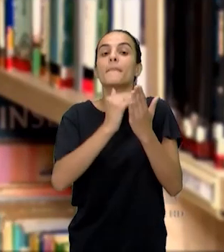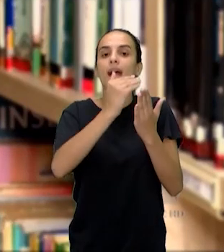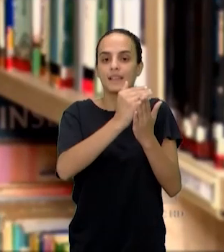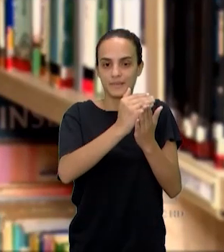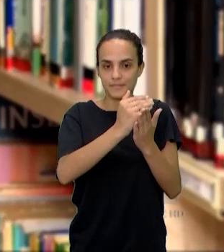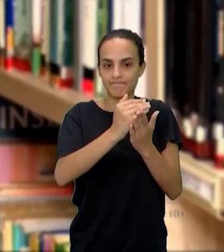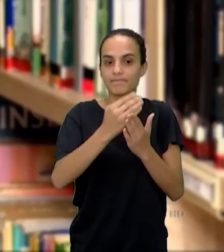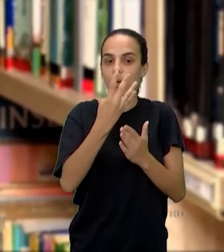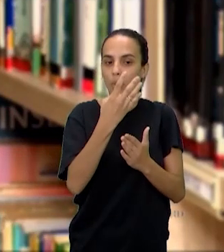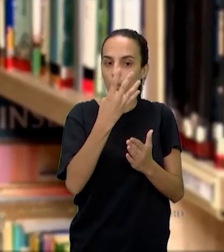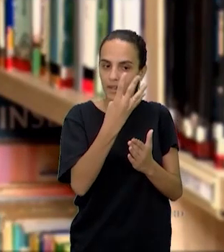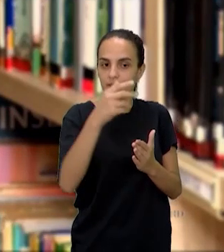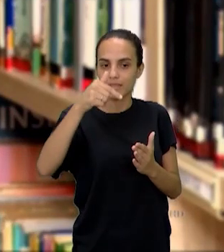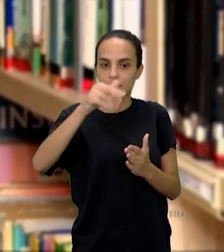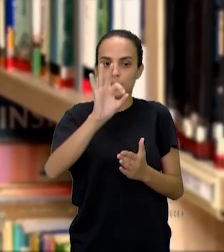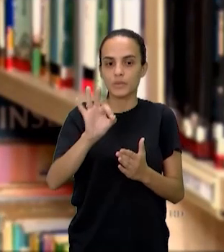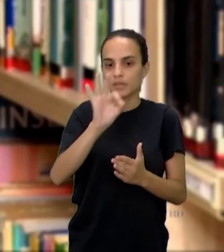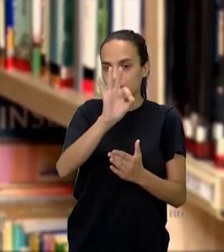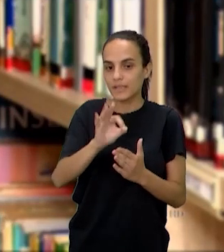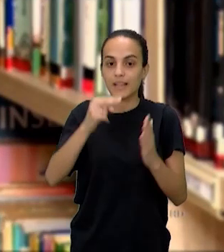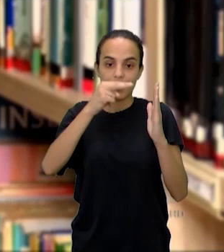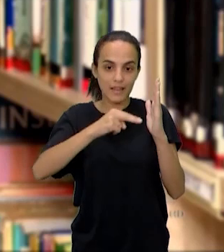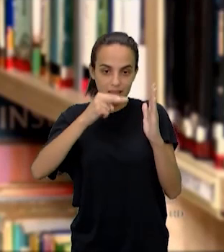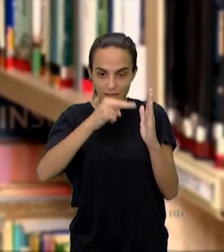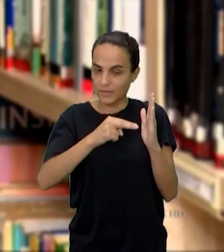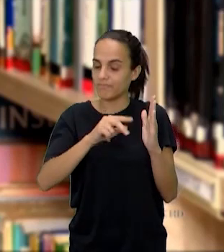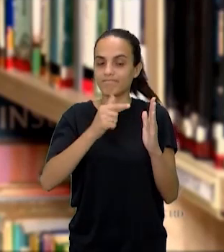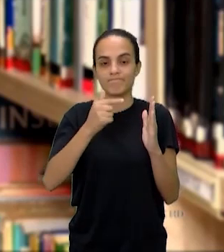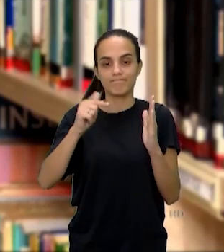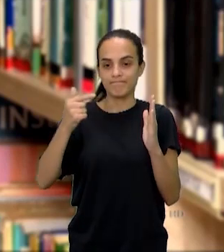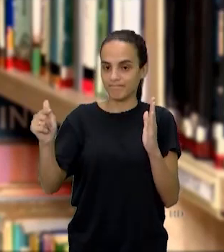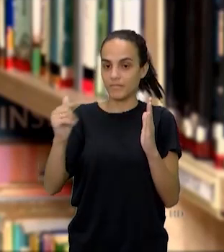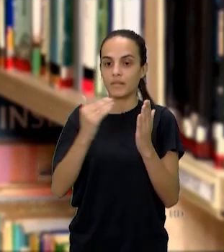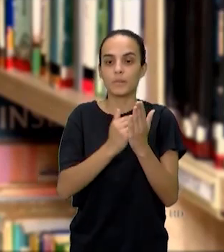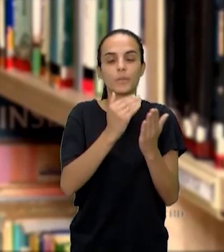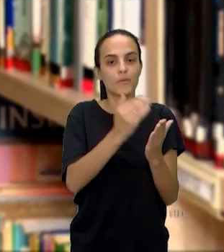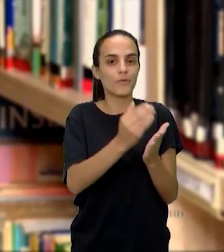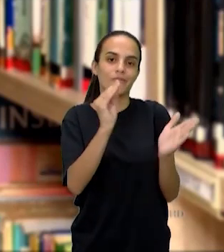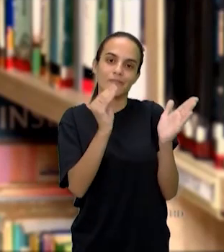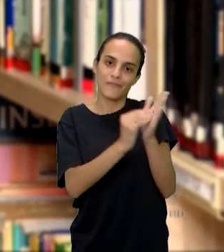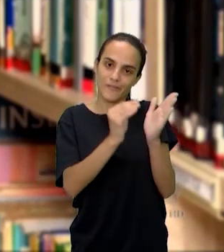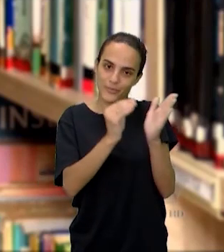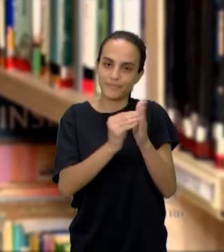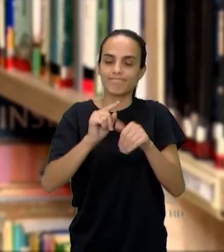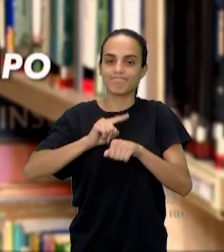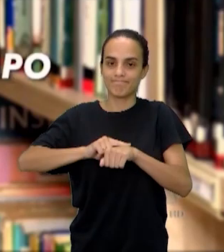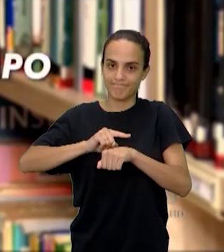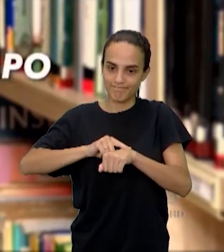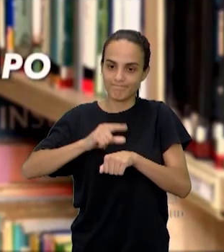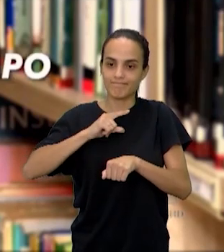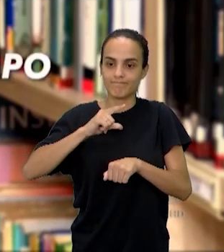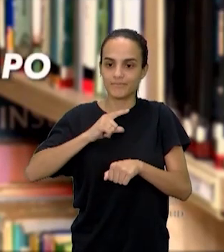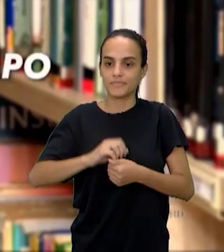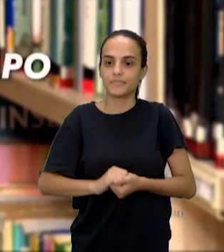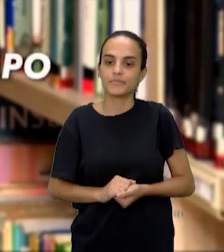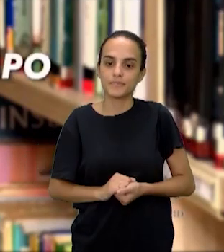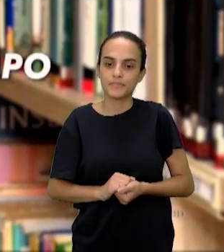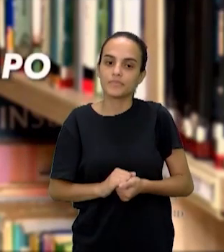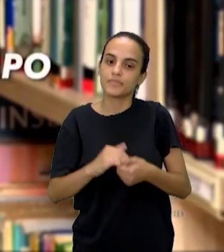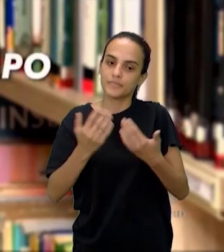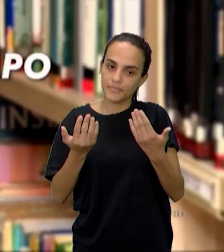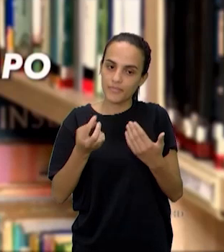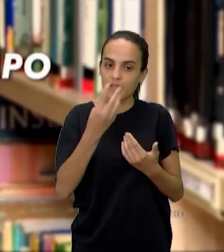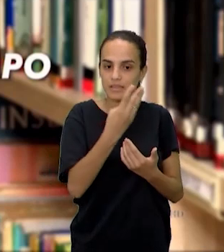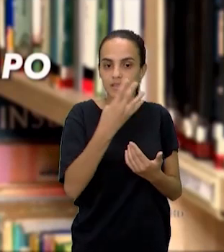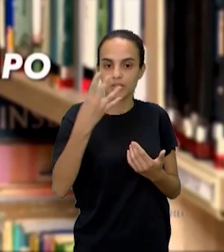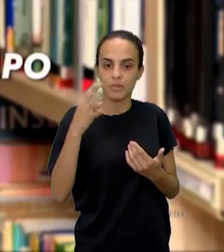mais. 47% disseram que não leram mais por conta da falta de tempo. Entre os